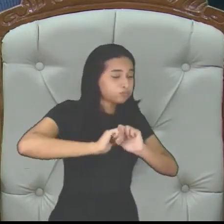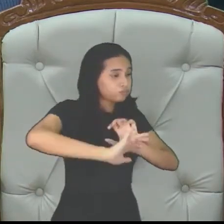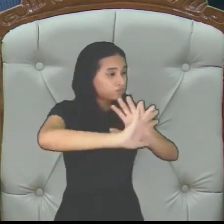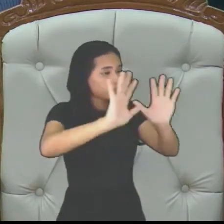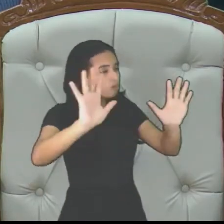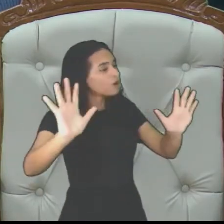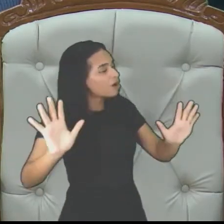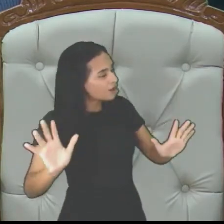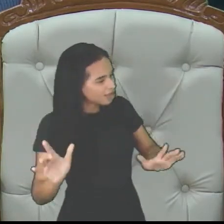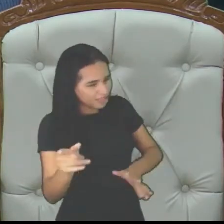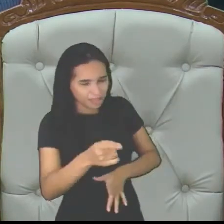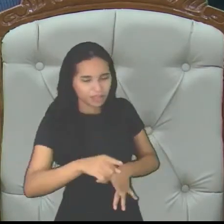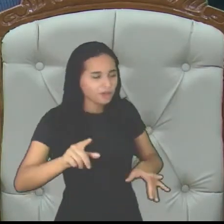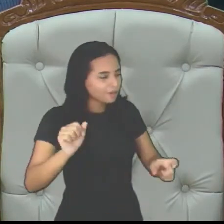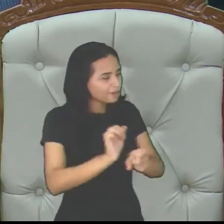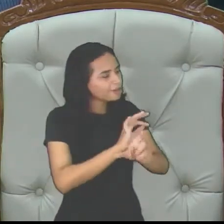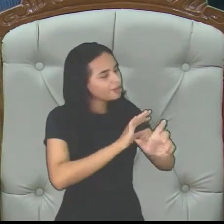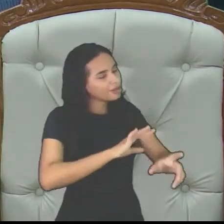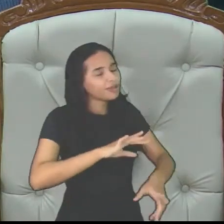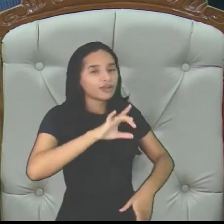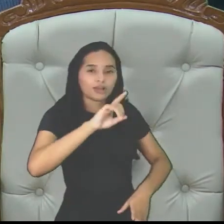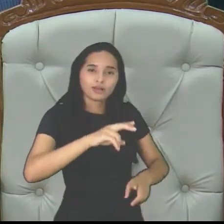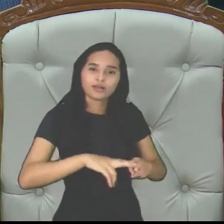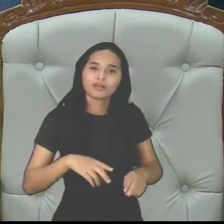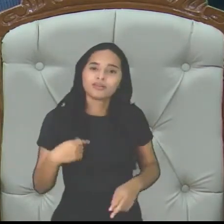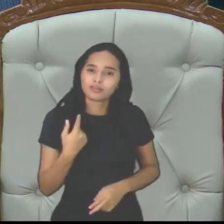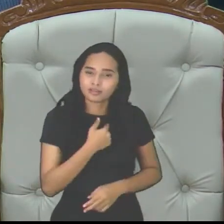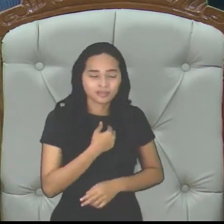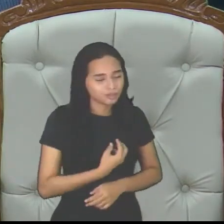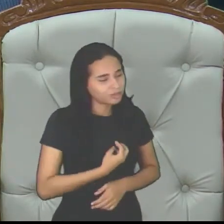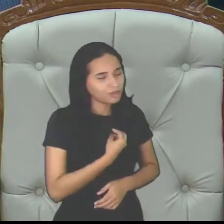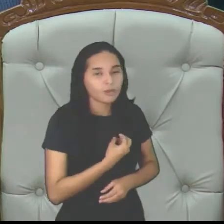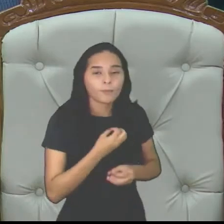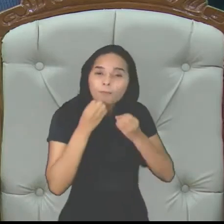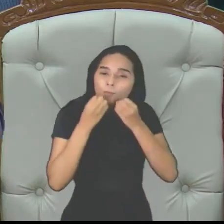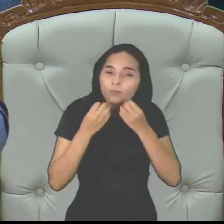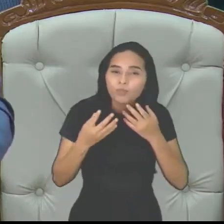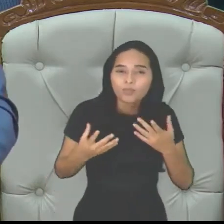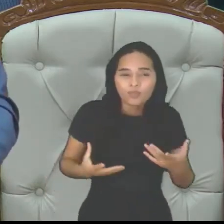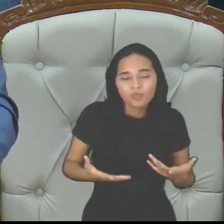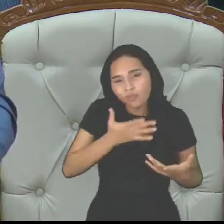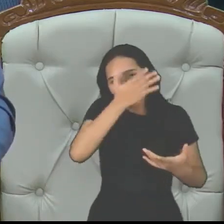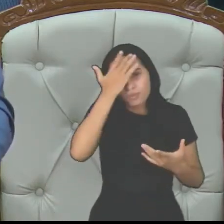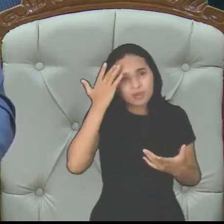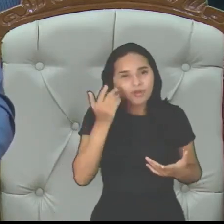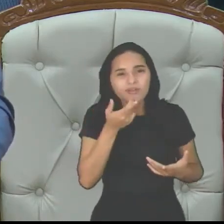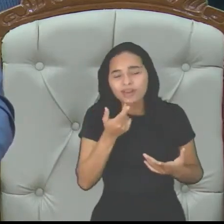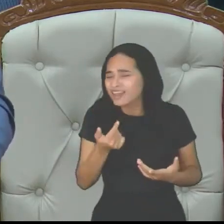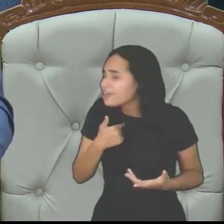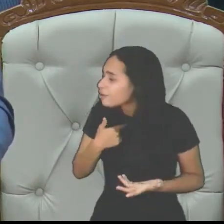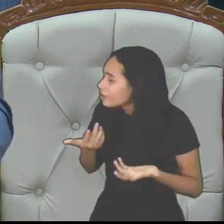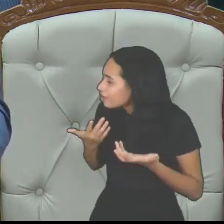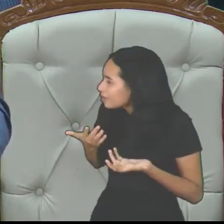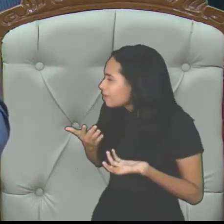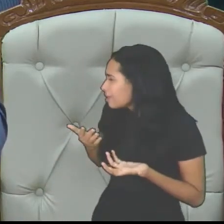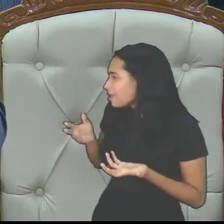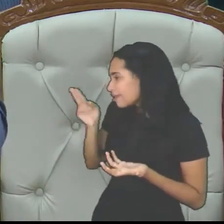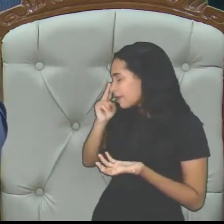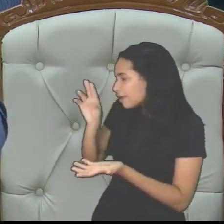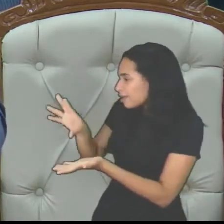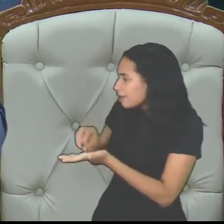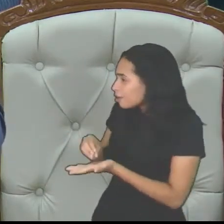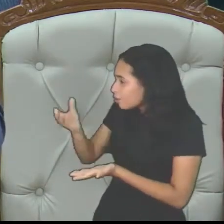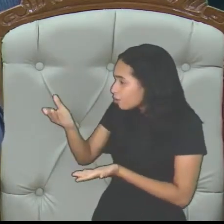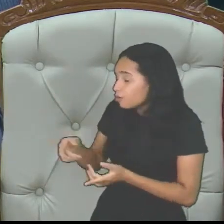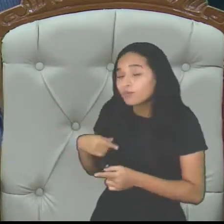possam glorificar a Deus pela nossa vida. Como é tão bom quando uma pessoa fala: eu queria ser crente como esta pessoa,